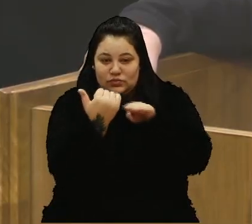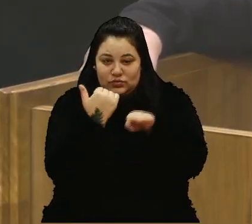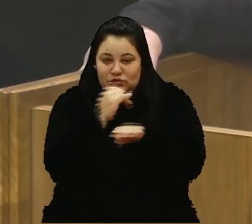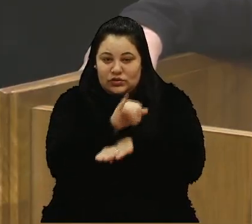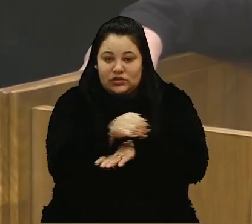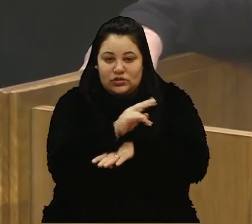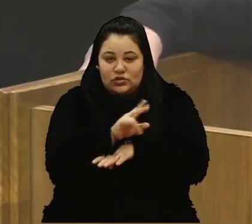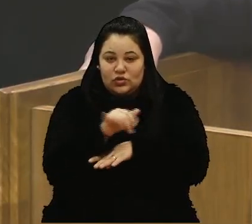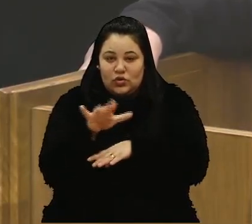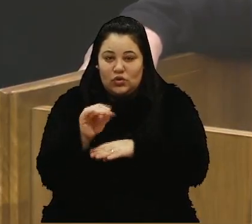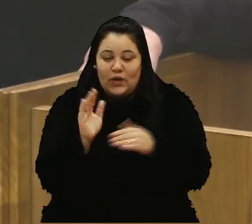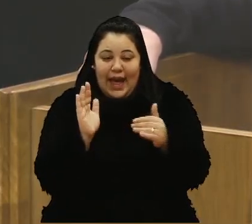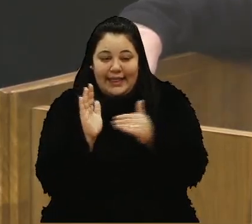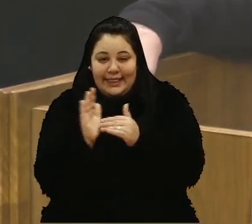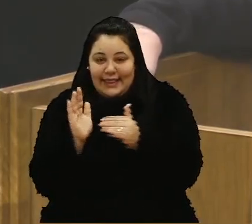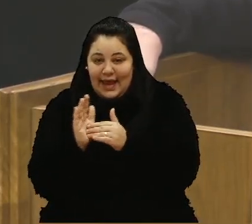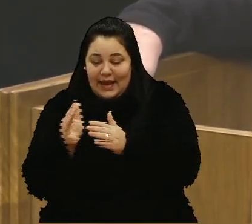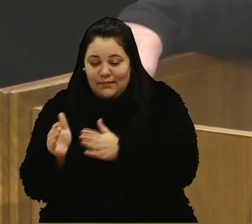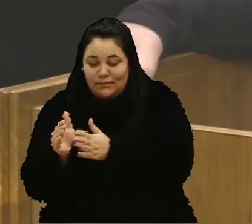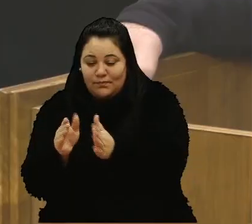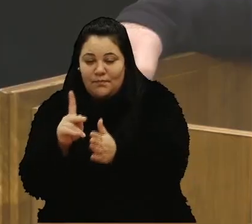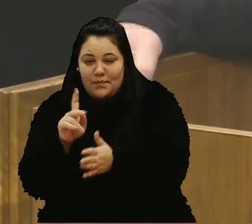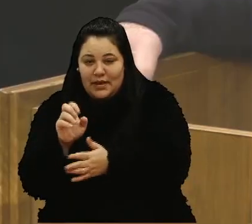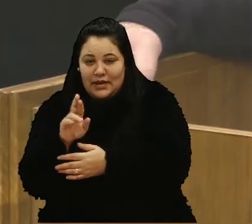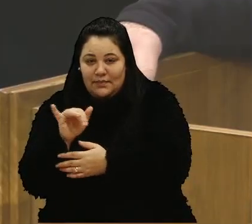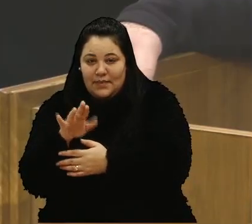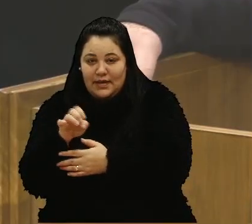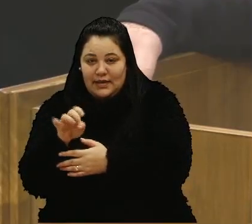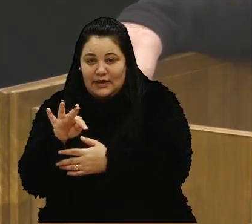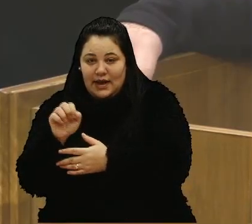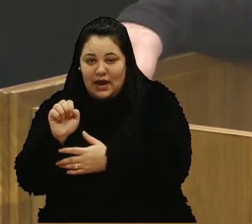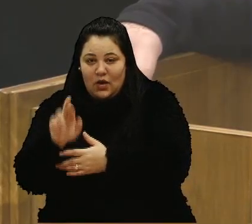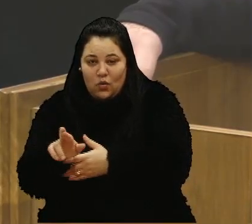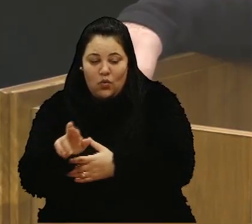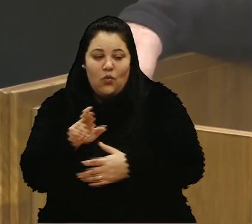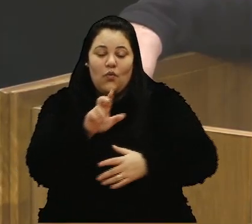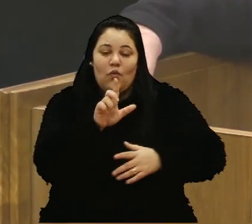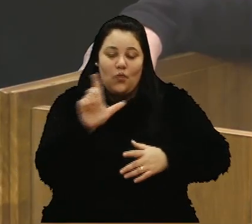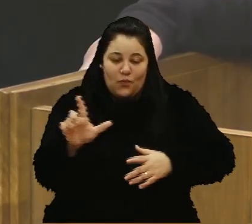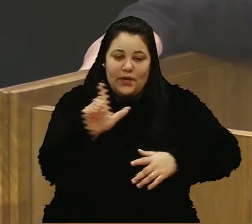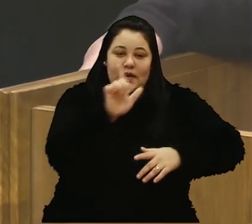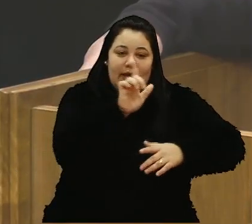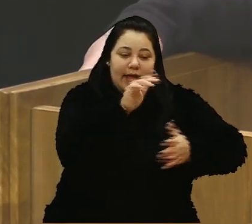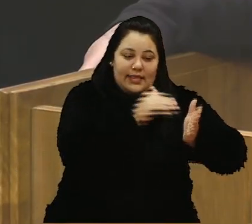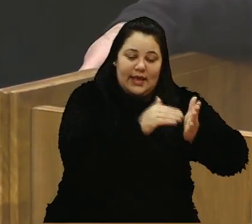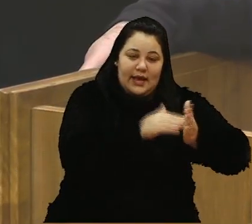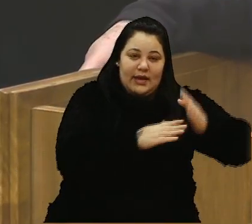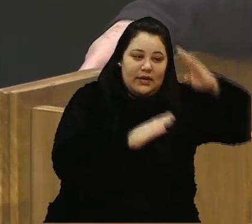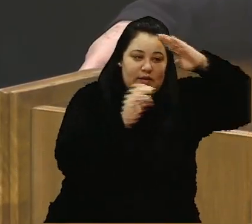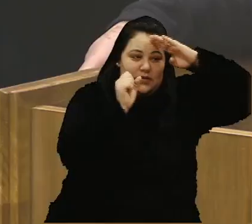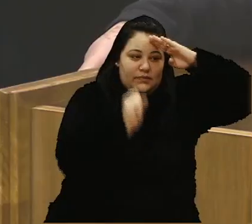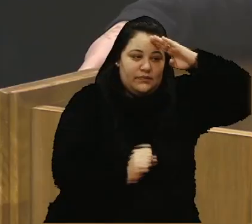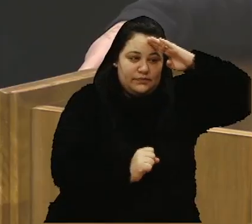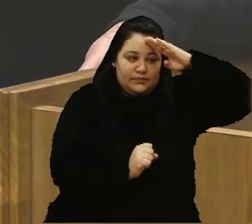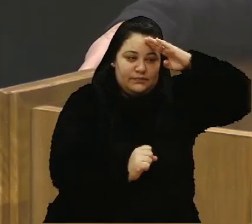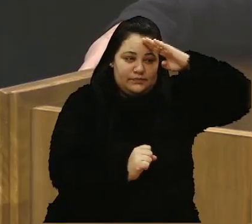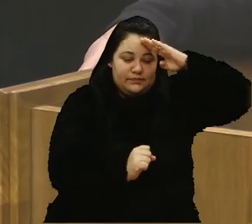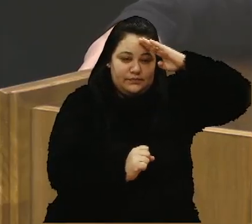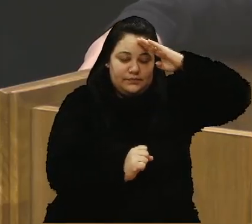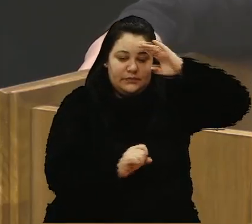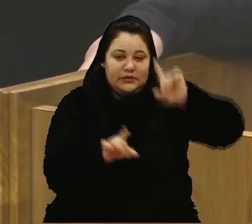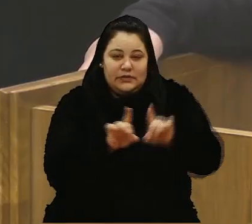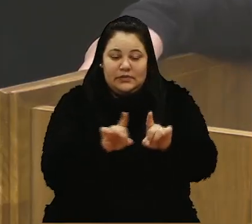que vai até a Perimetral e até o Monumento ao Imigrante, e a Visconde de Pelotas, né, que não deixa de ser o